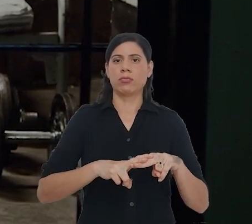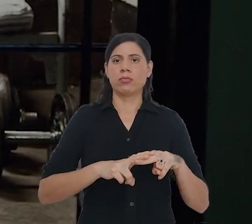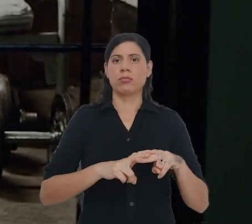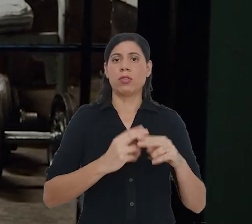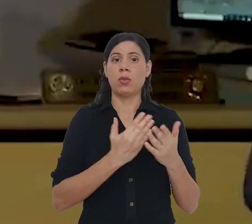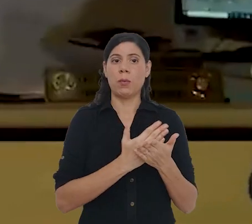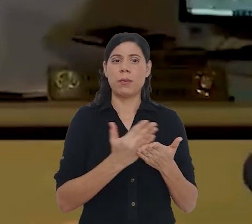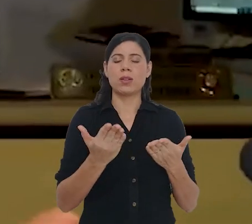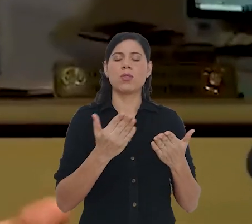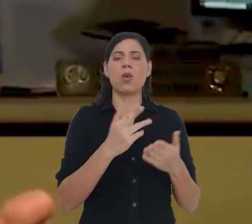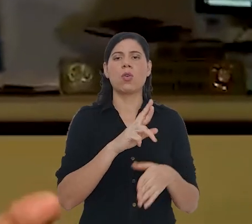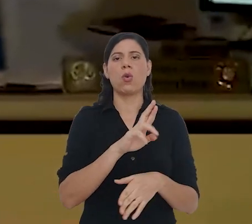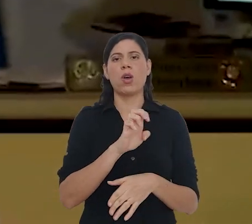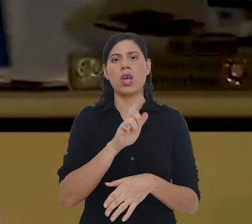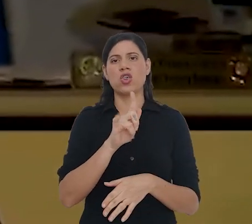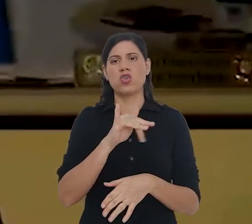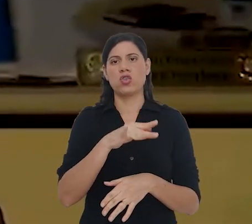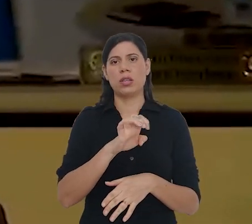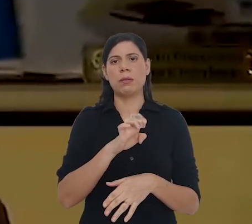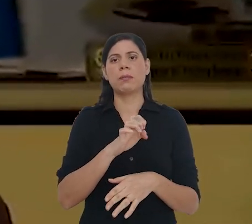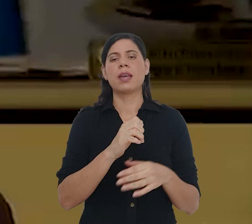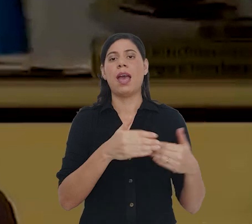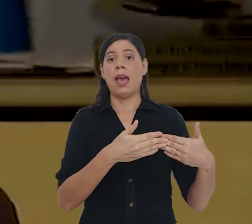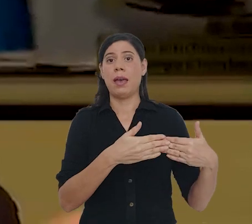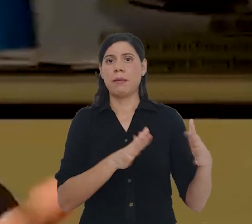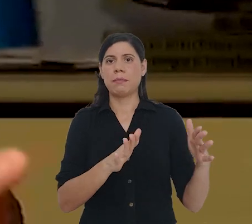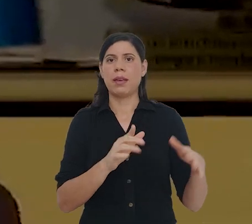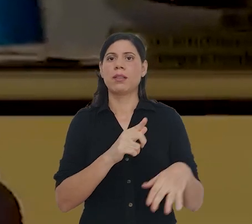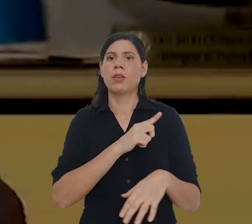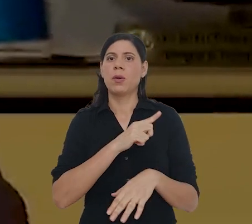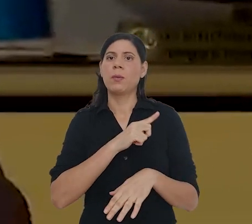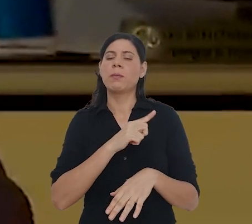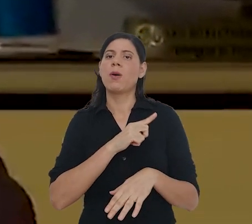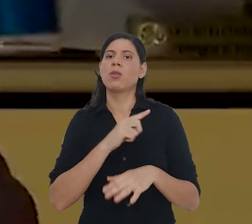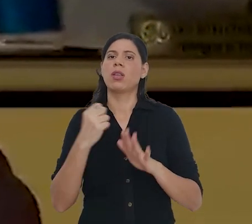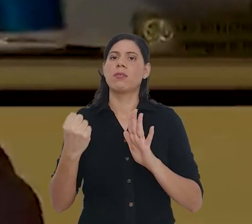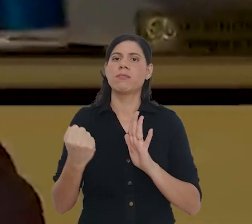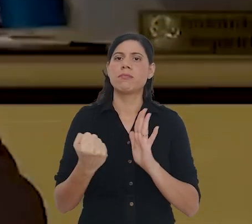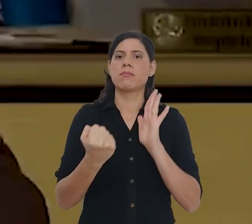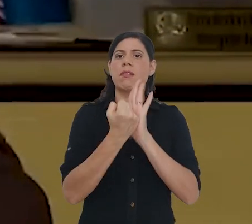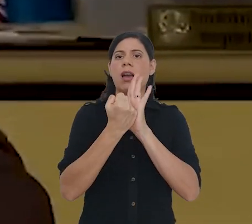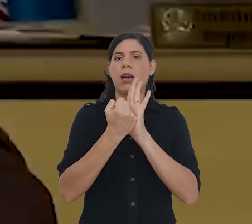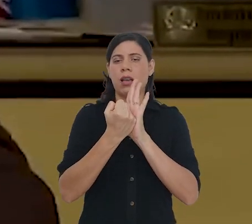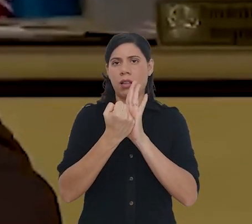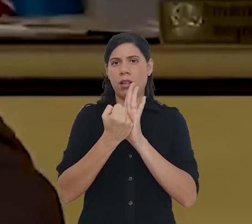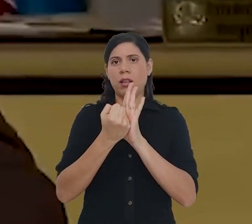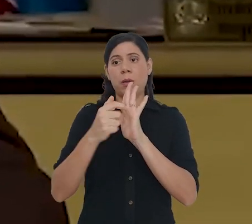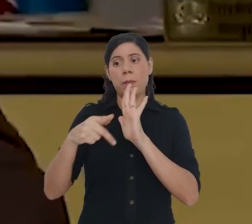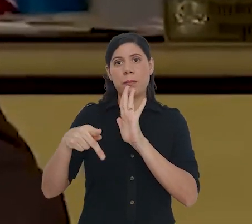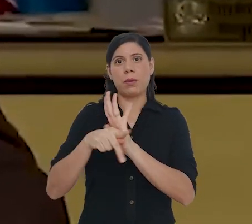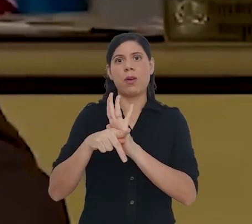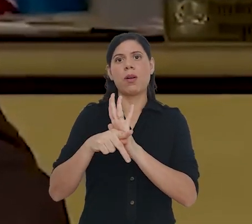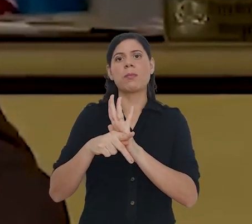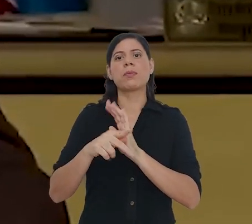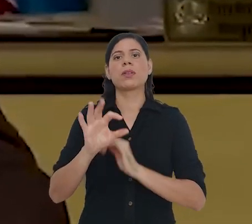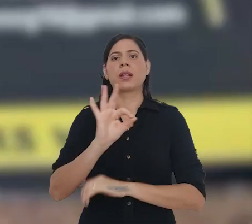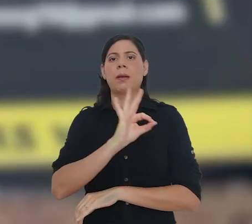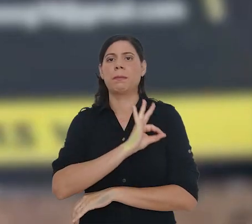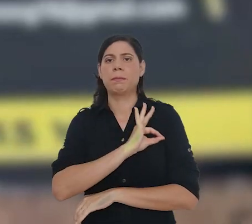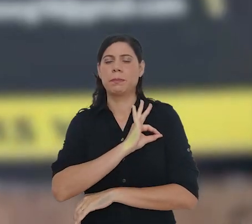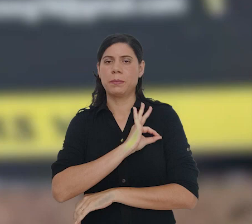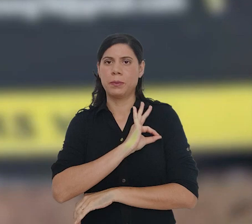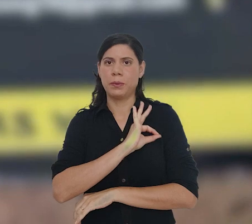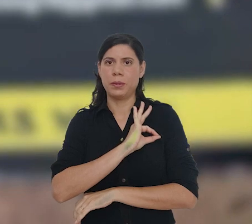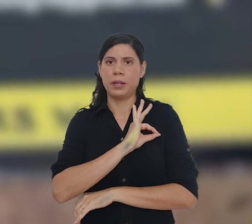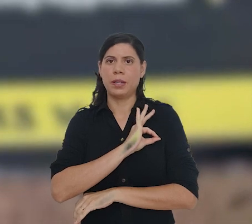inicial aberto por utilizar marca, logotipo, sigla e símbolo identificador da Polícia Federal